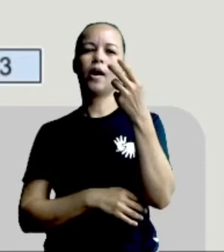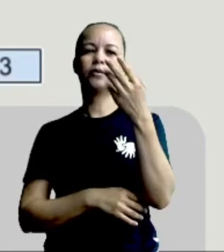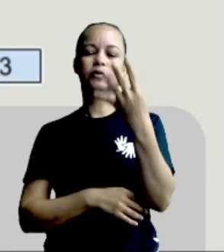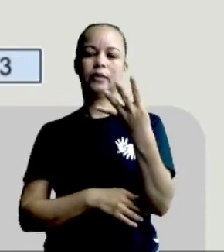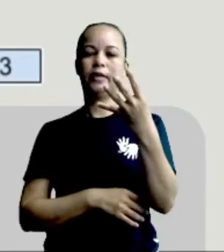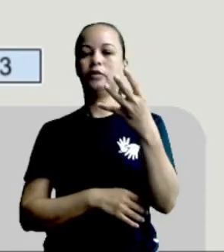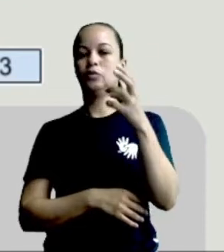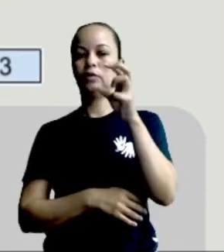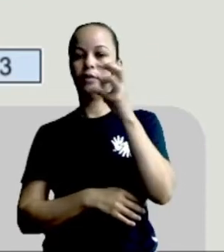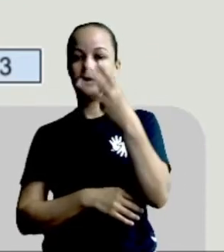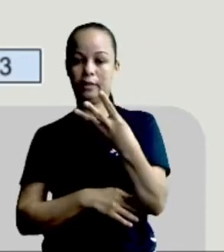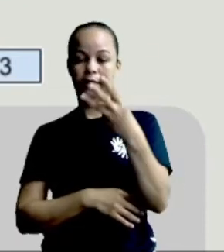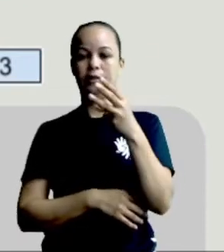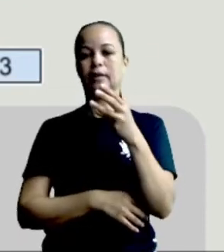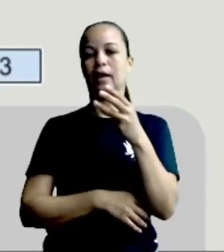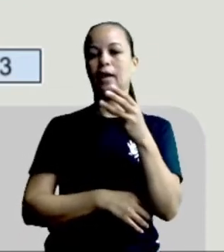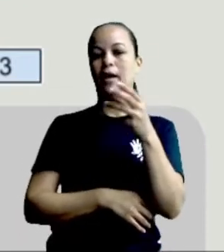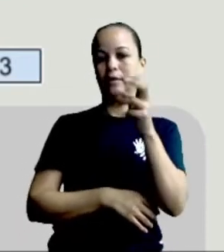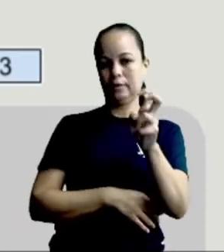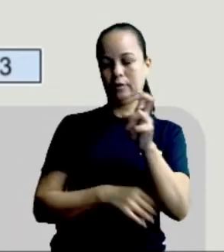dezena, 451,